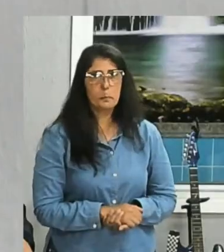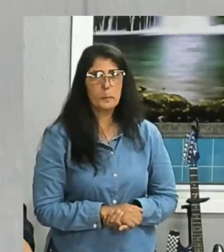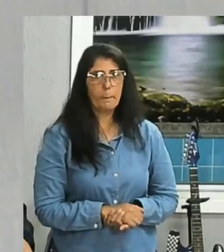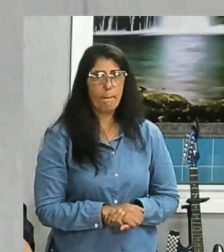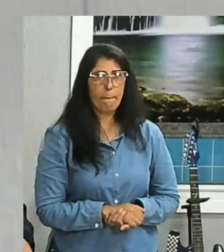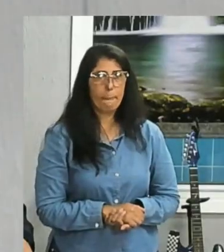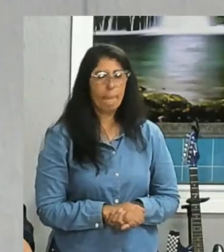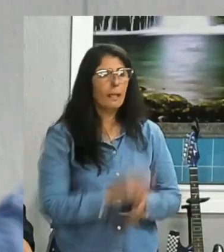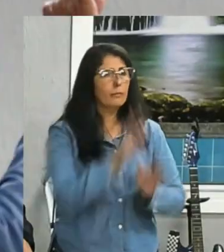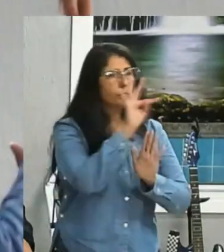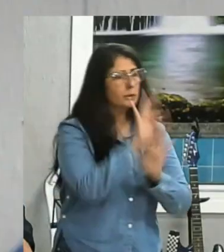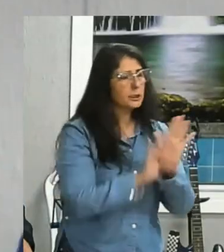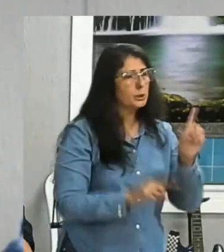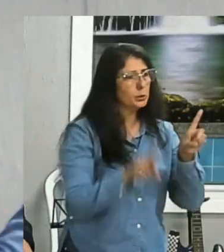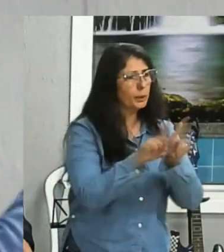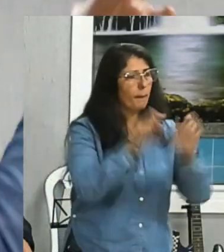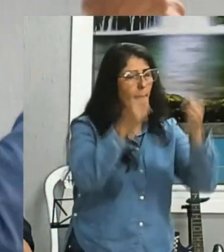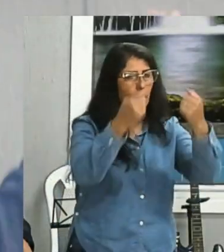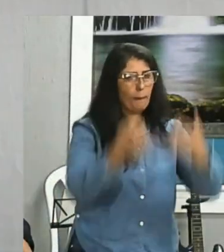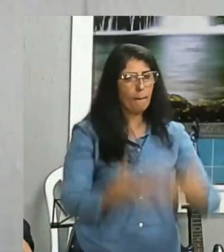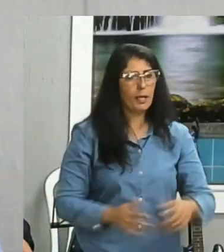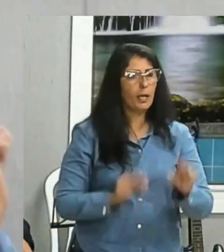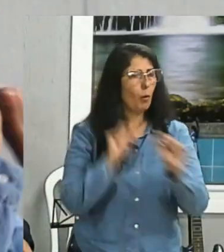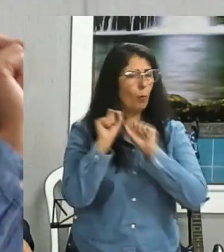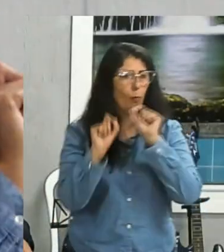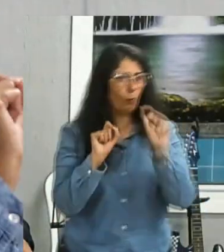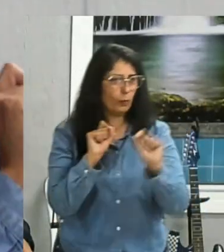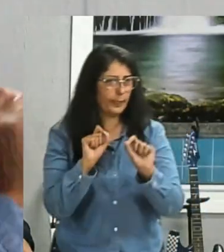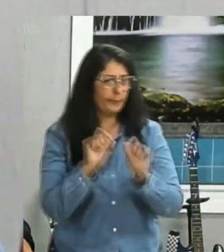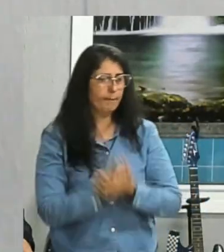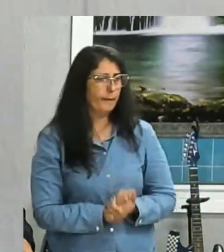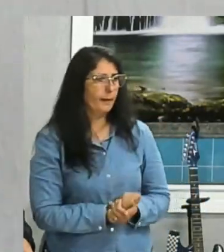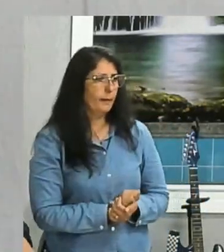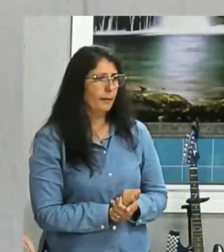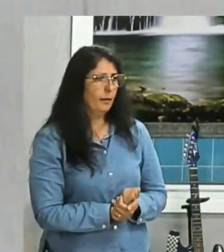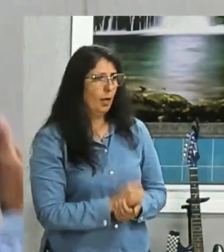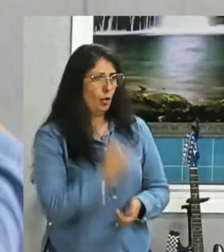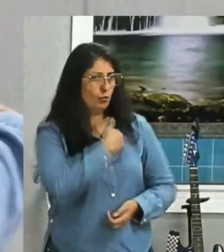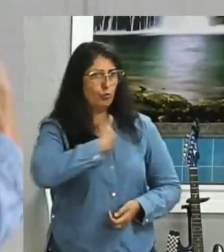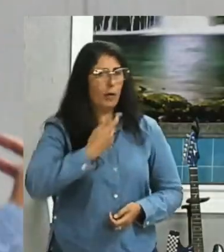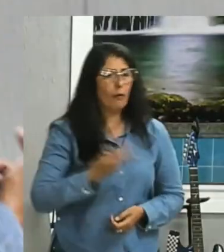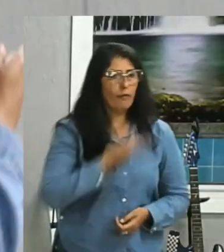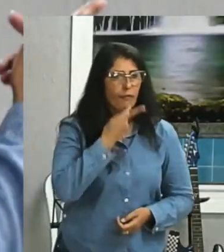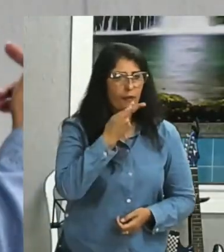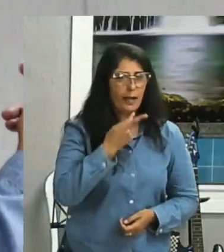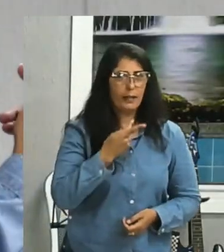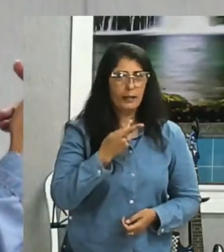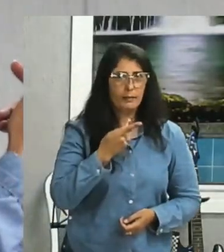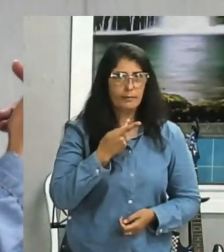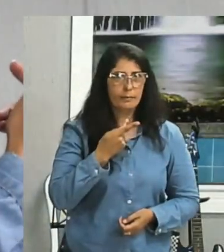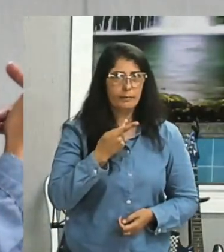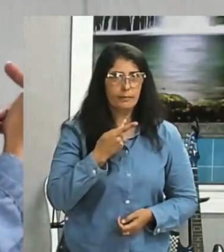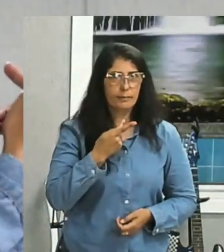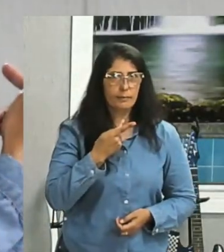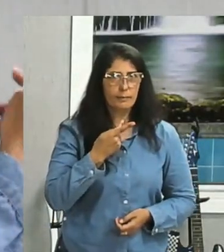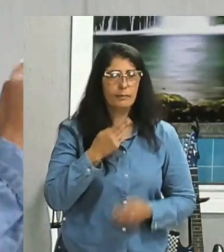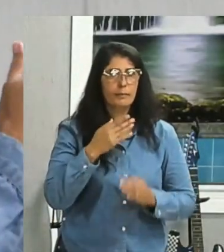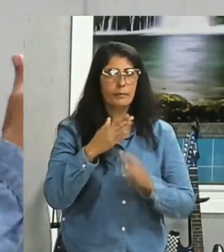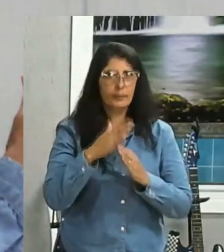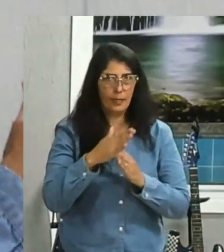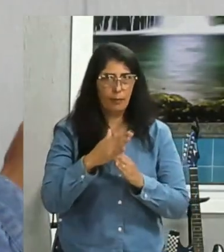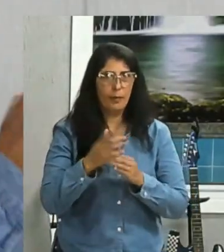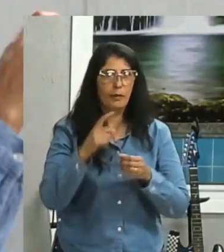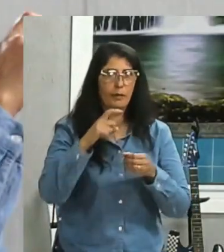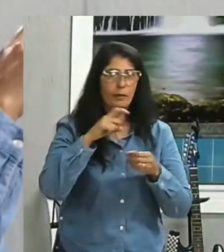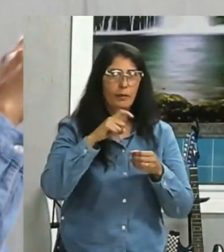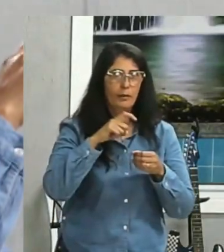E o texto vai dizer: achei-me em espírito. Eu vou voltar naquele mapa mais um pouco à